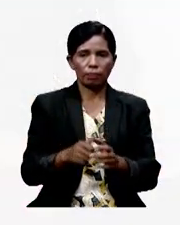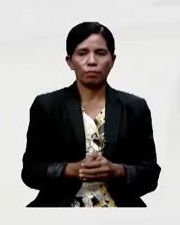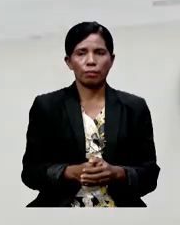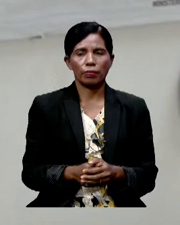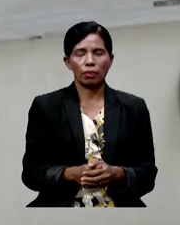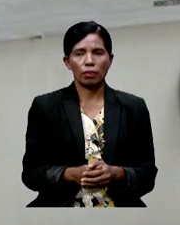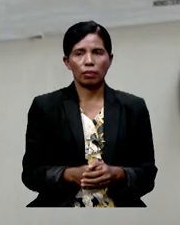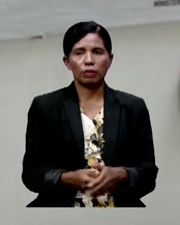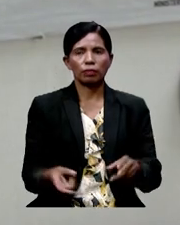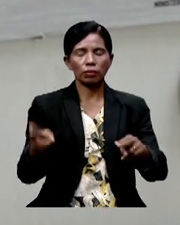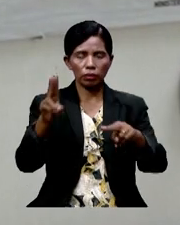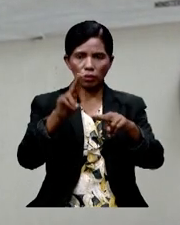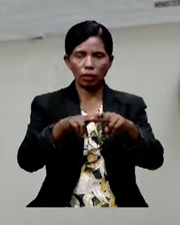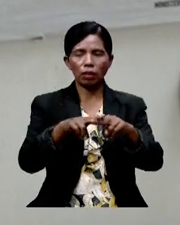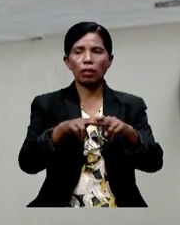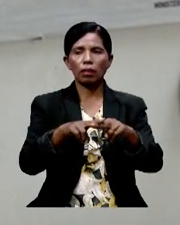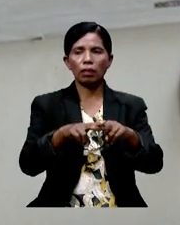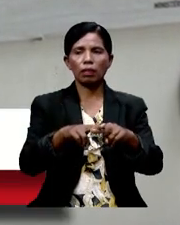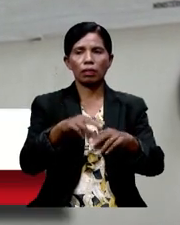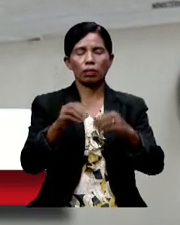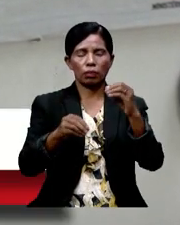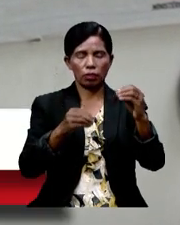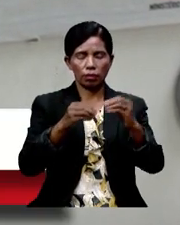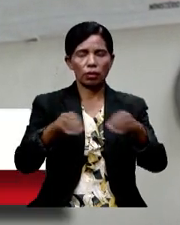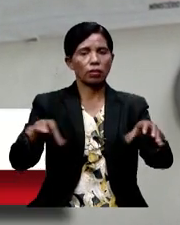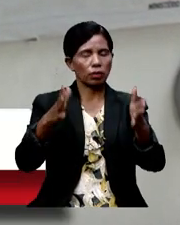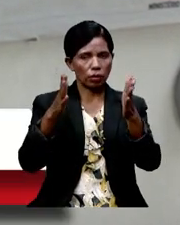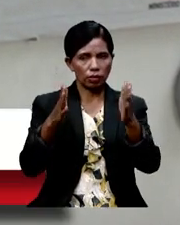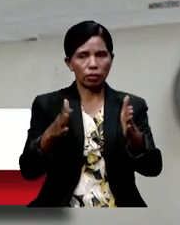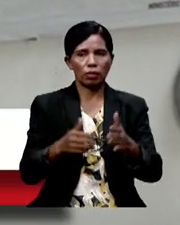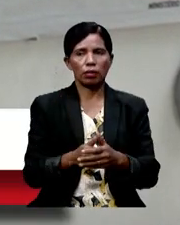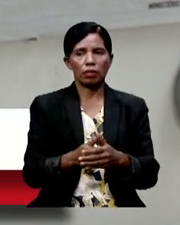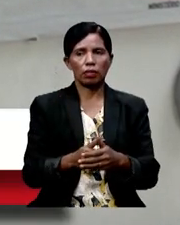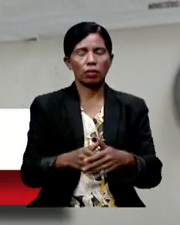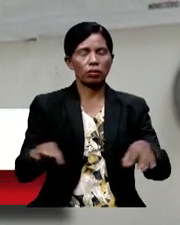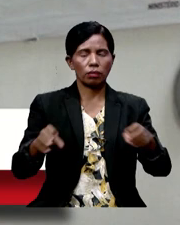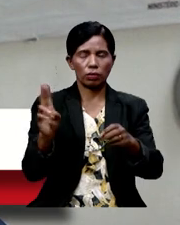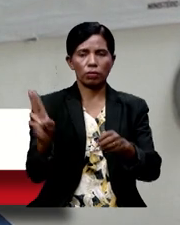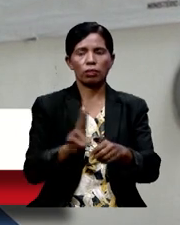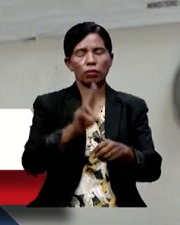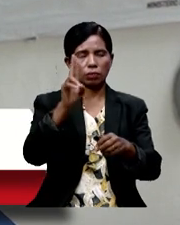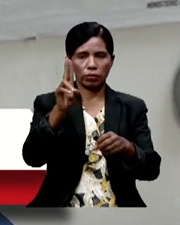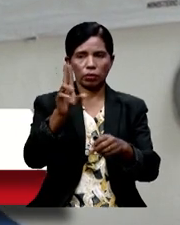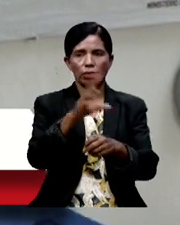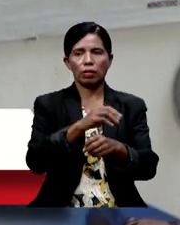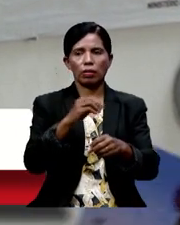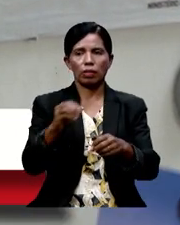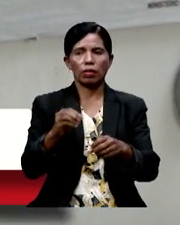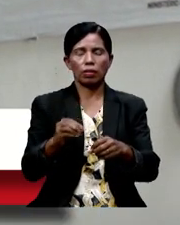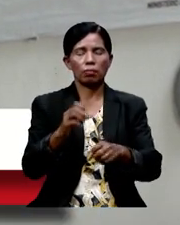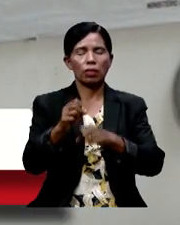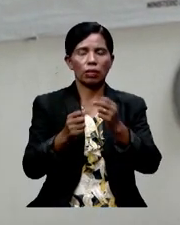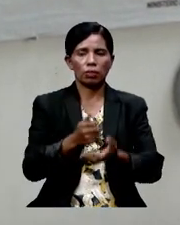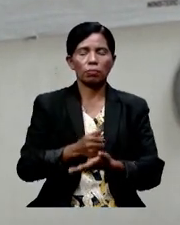aumentar a proteção das pessoas, não é? Num sistema universal de proteção social,